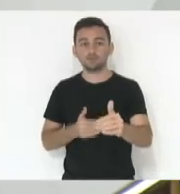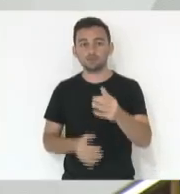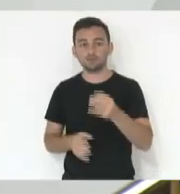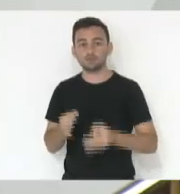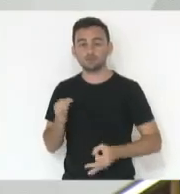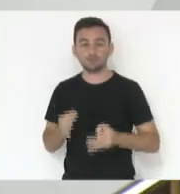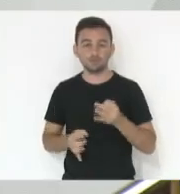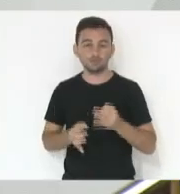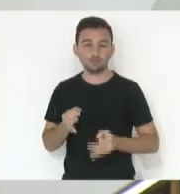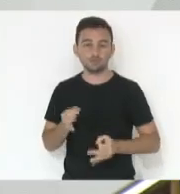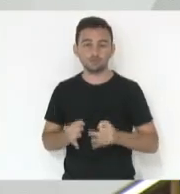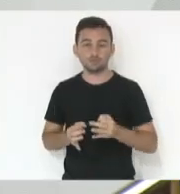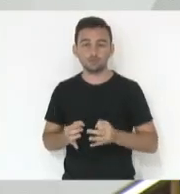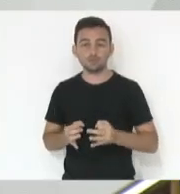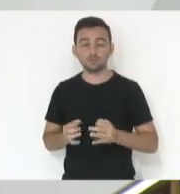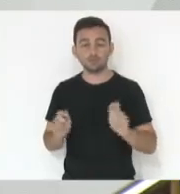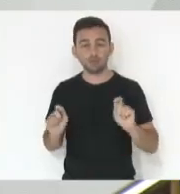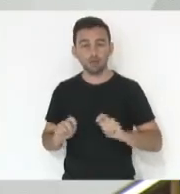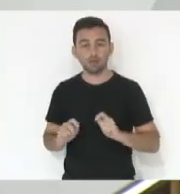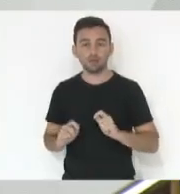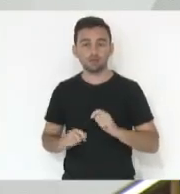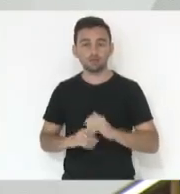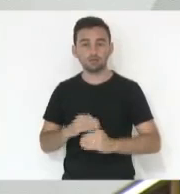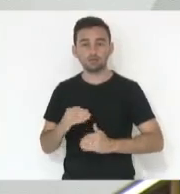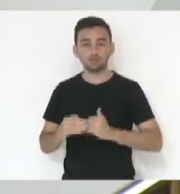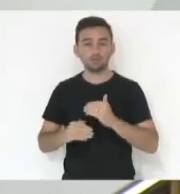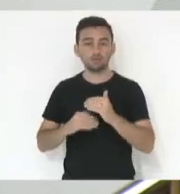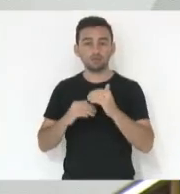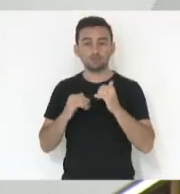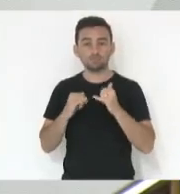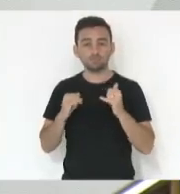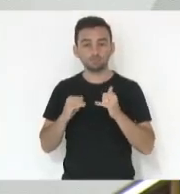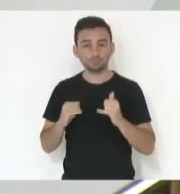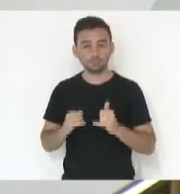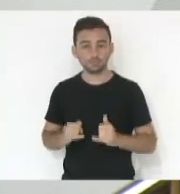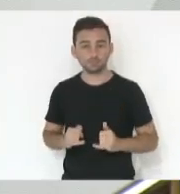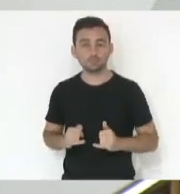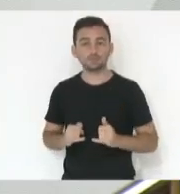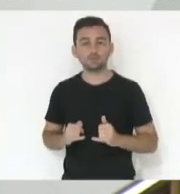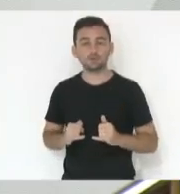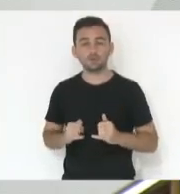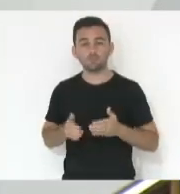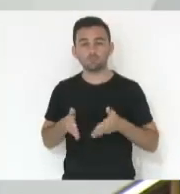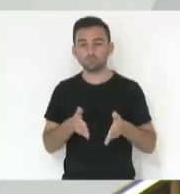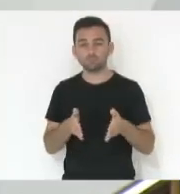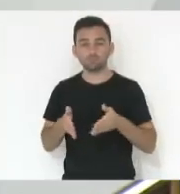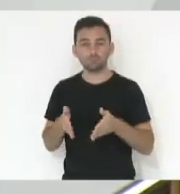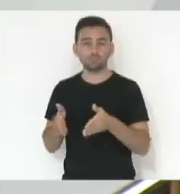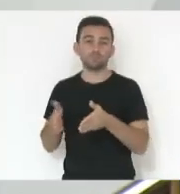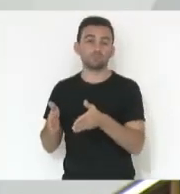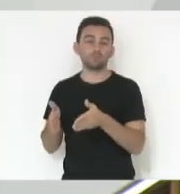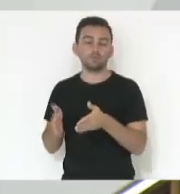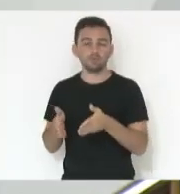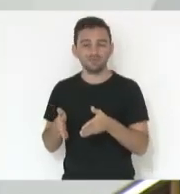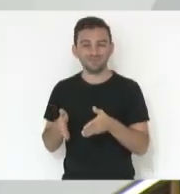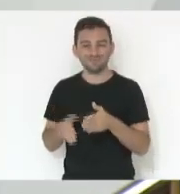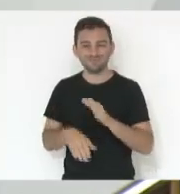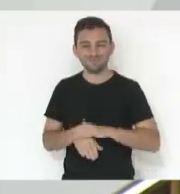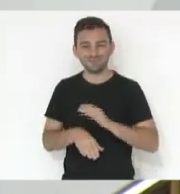julgamento, poder construir as linhas de atuação, fazer com que as